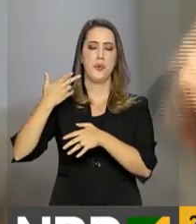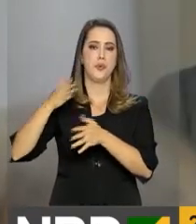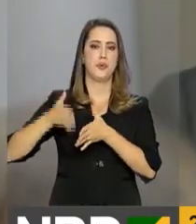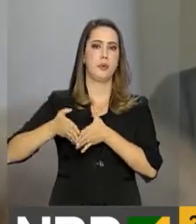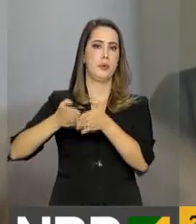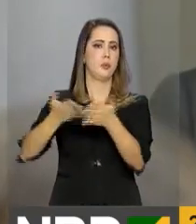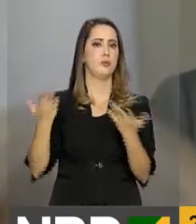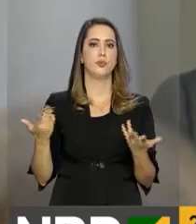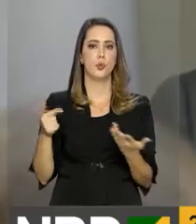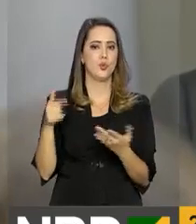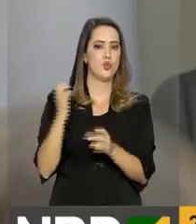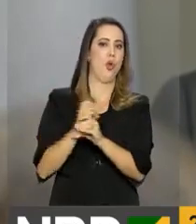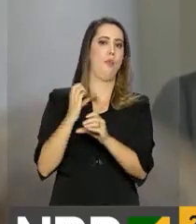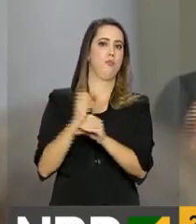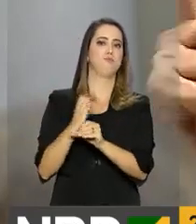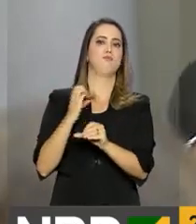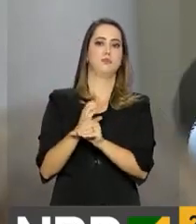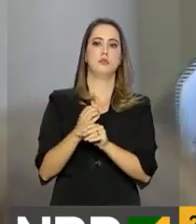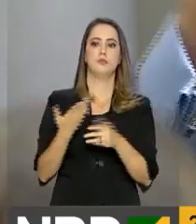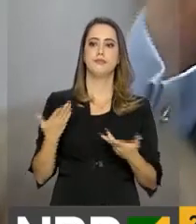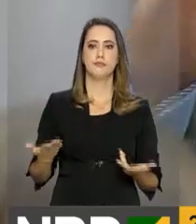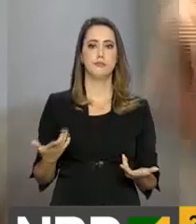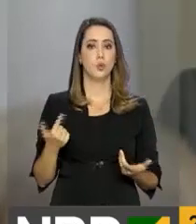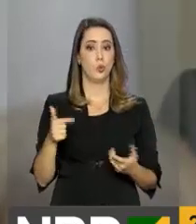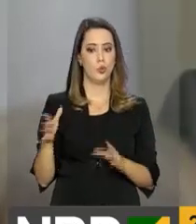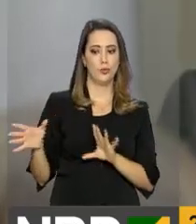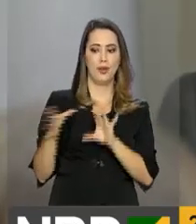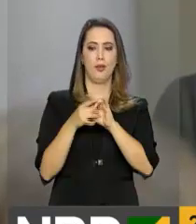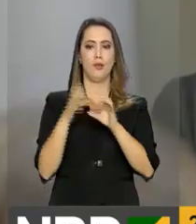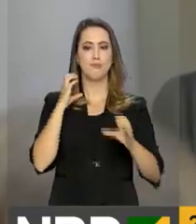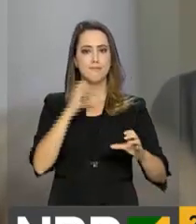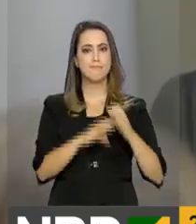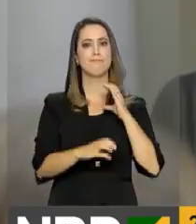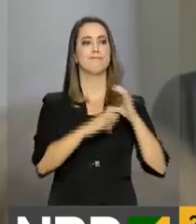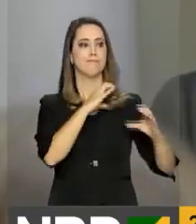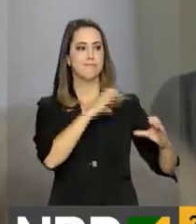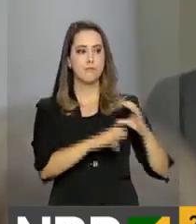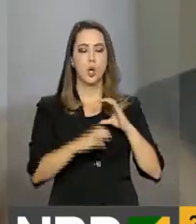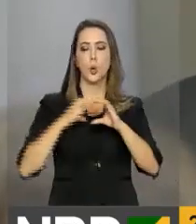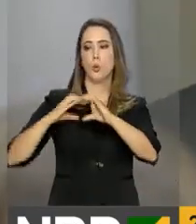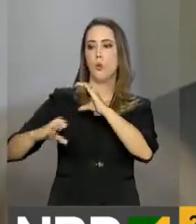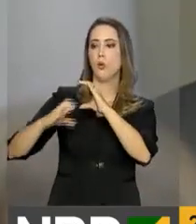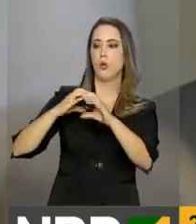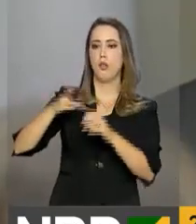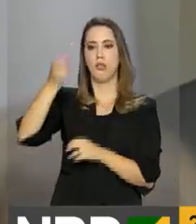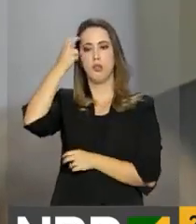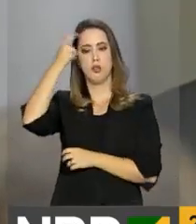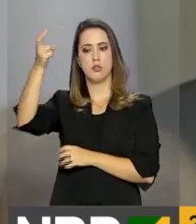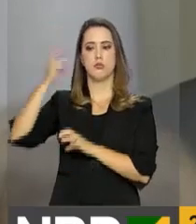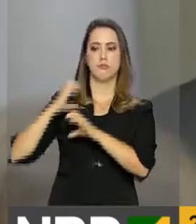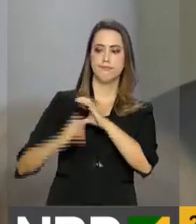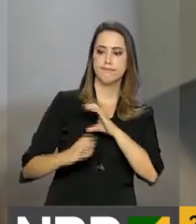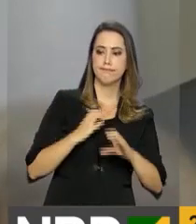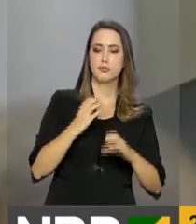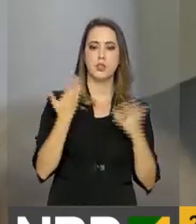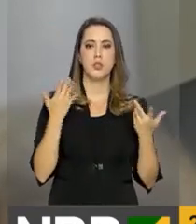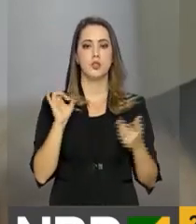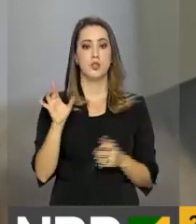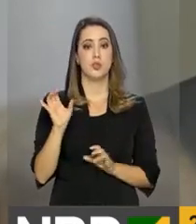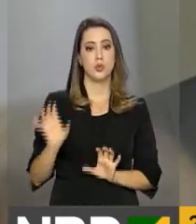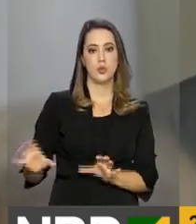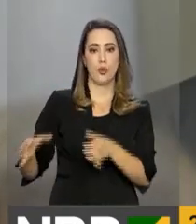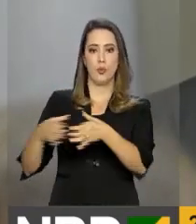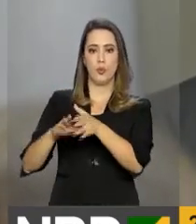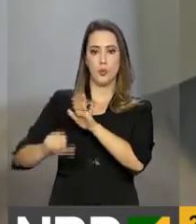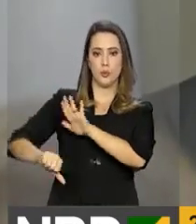maneira acontece nos estados. Não há uma integração da inteligência desses estados. Há sim integração da inteligência das